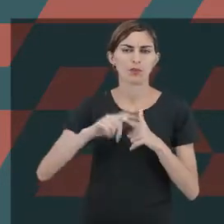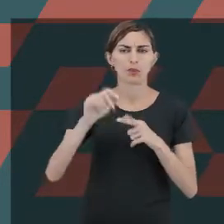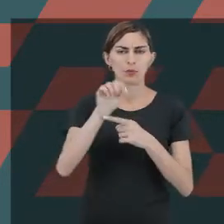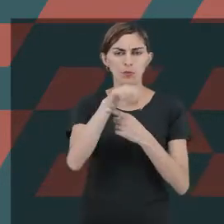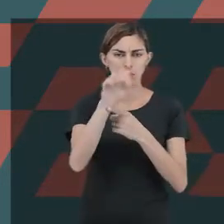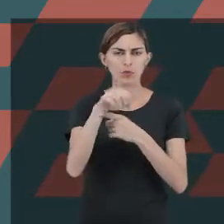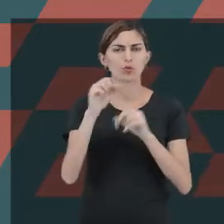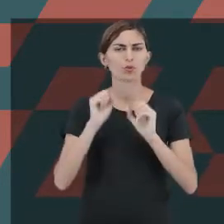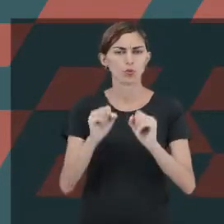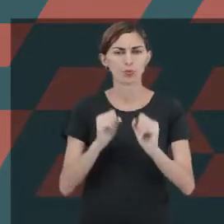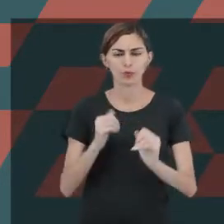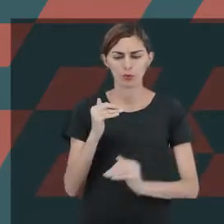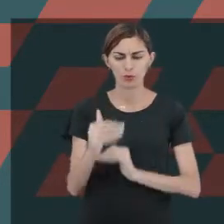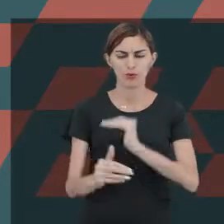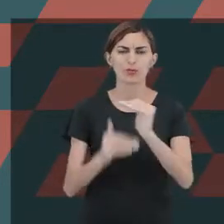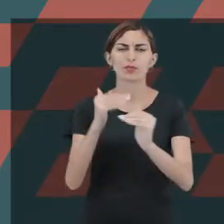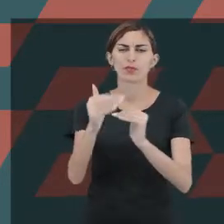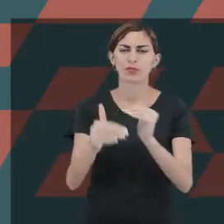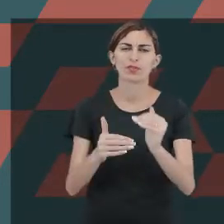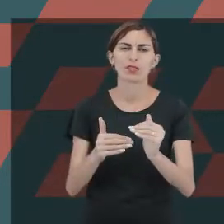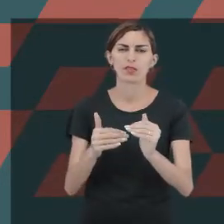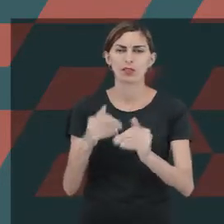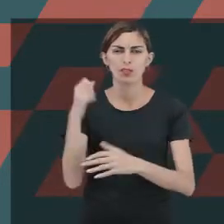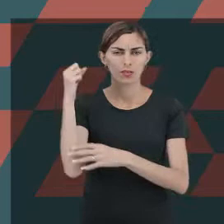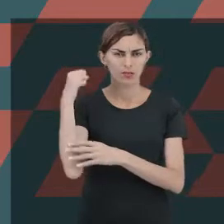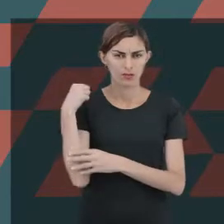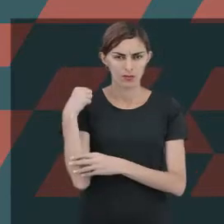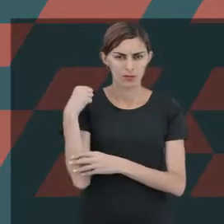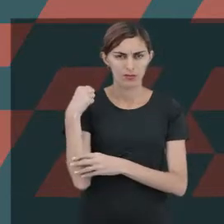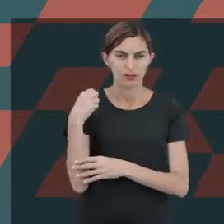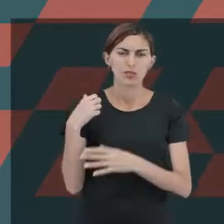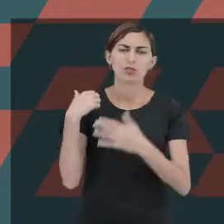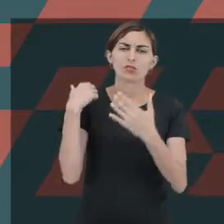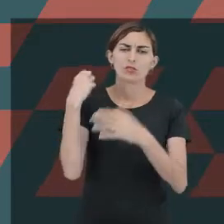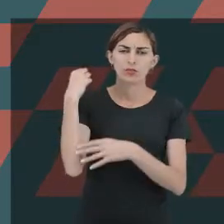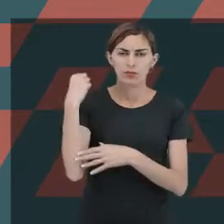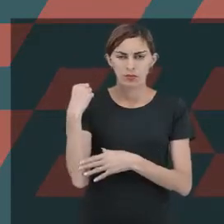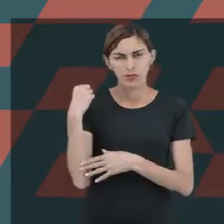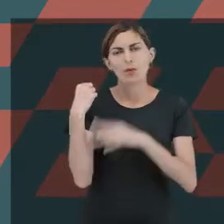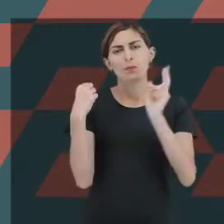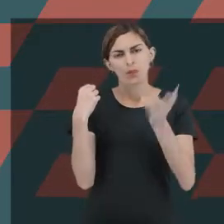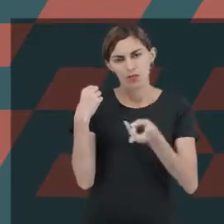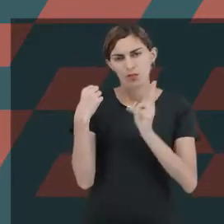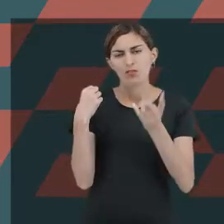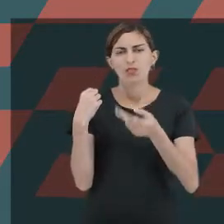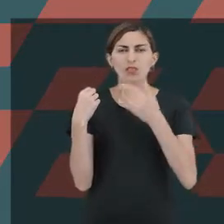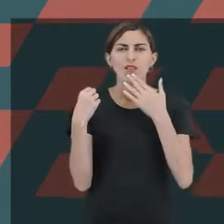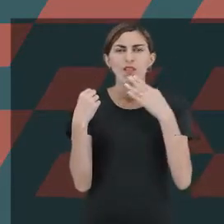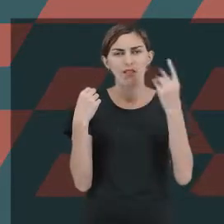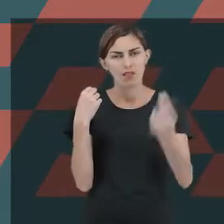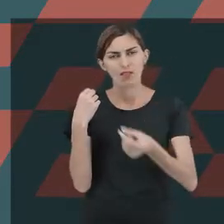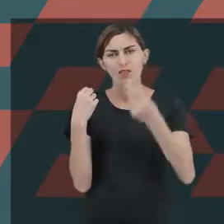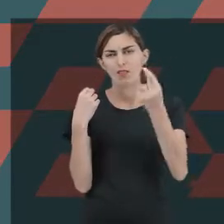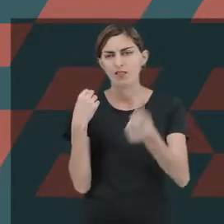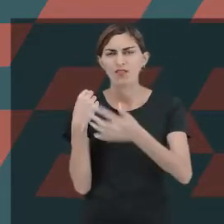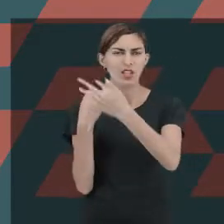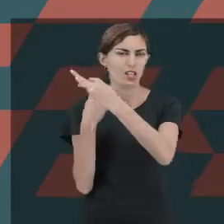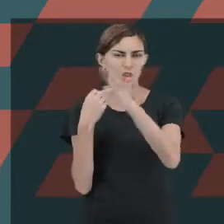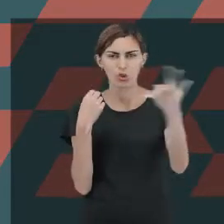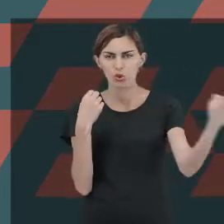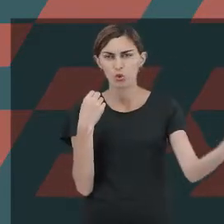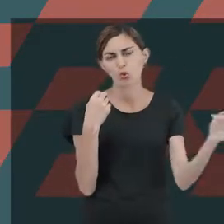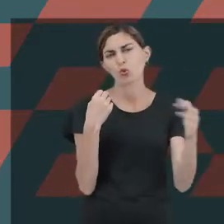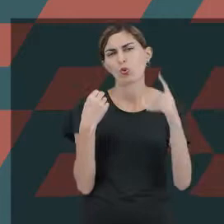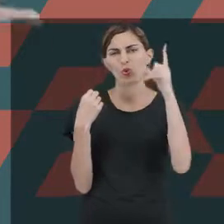pode evoluir com deformidades. Então, se eu fico no meu braço na mesma posição durante muito tempo, ele pode deformar, e isso vai levar a dor, a